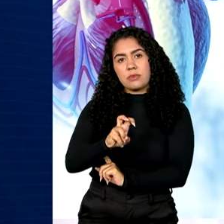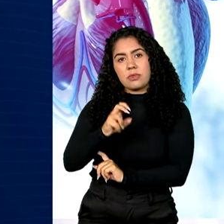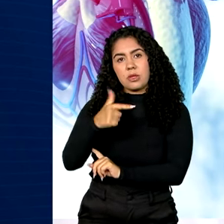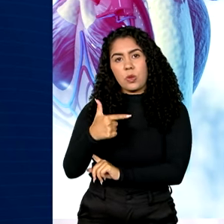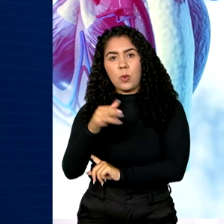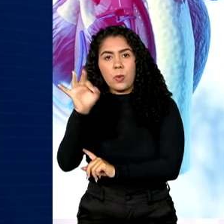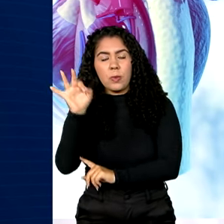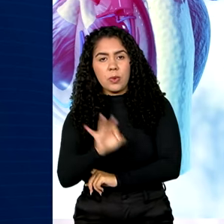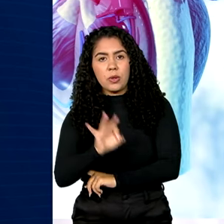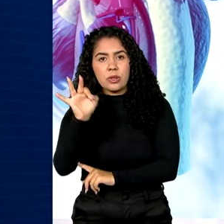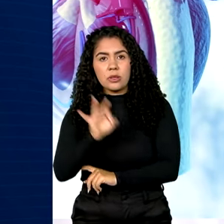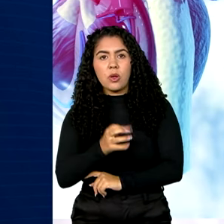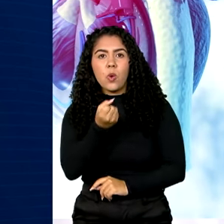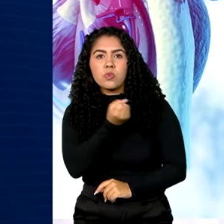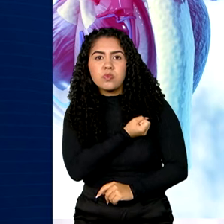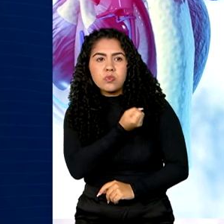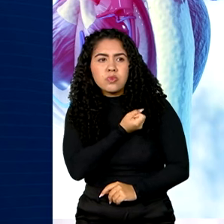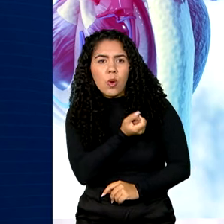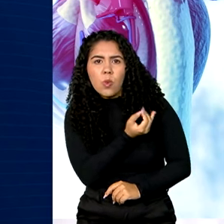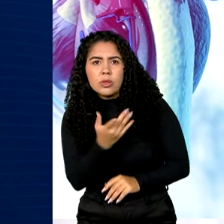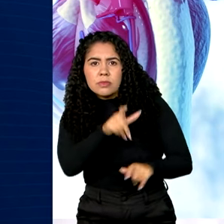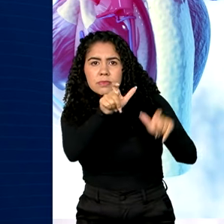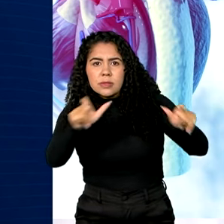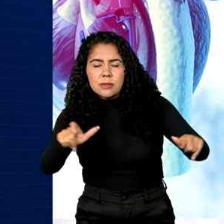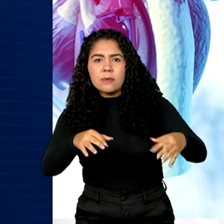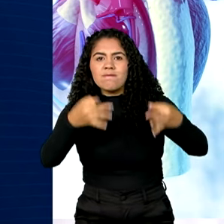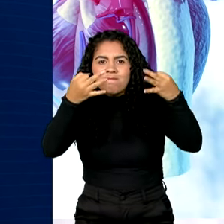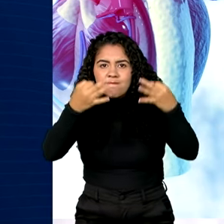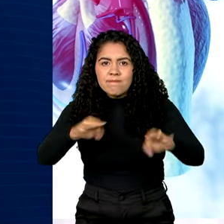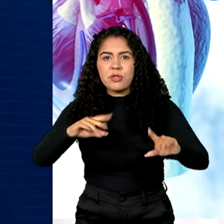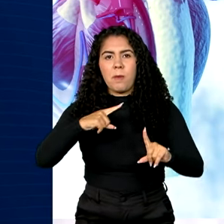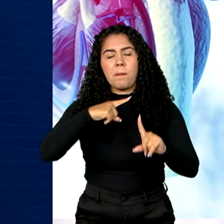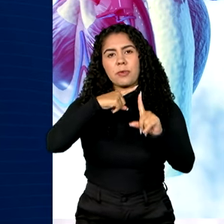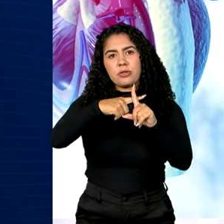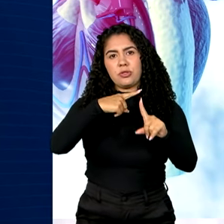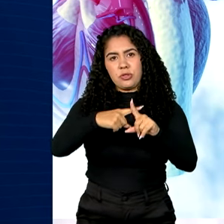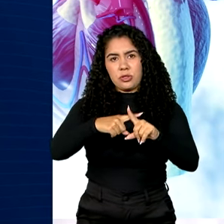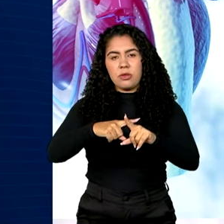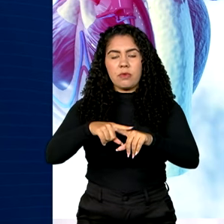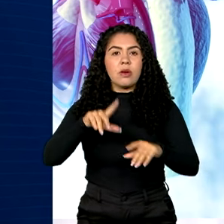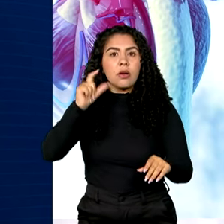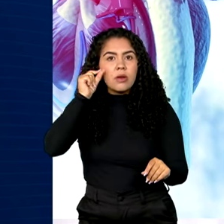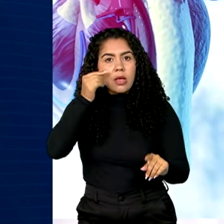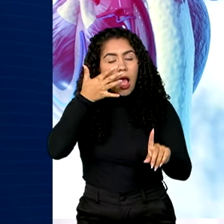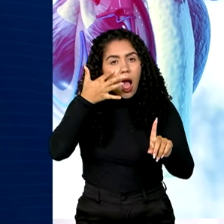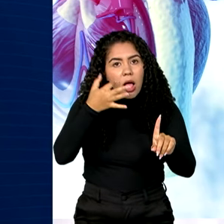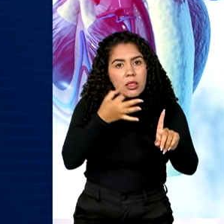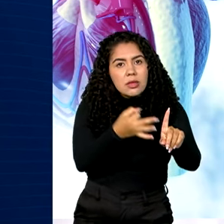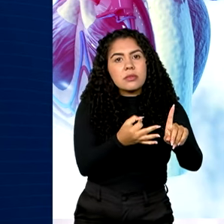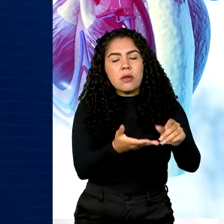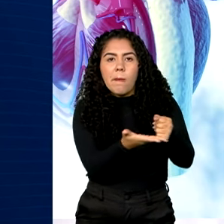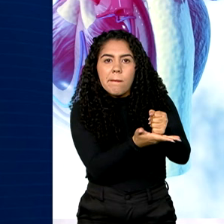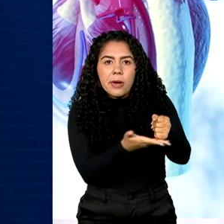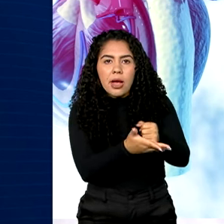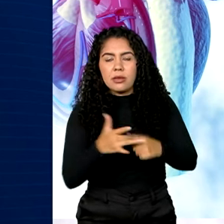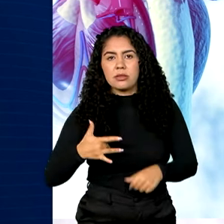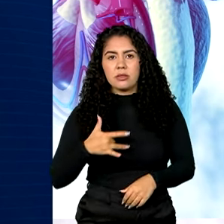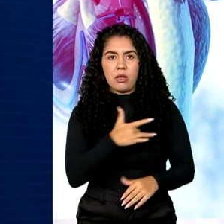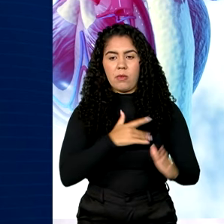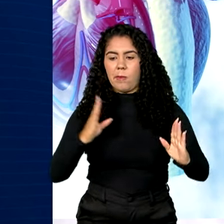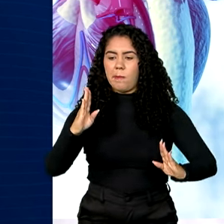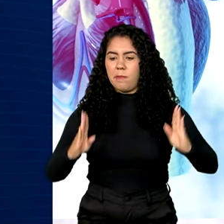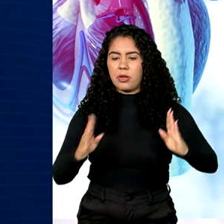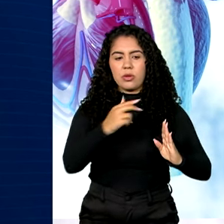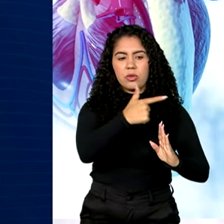152% no número de registros de atendimentos na atenção primária à saúde entre 2019